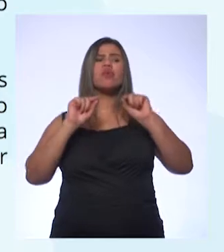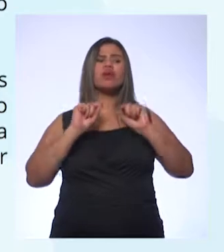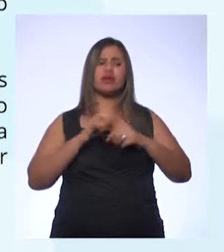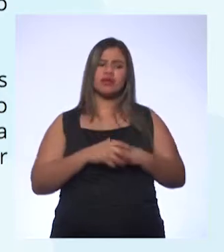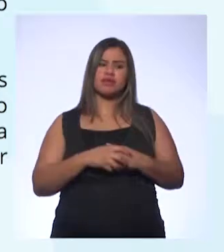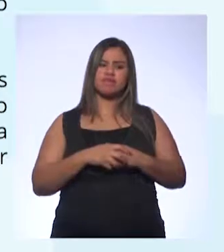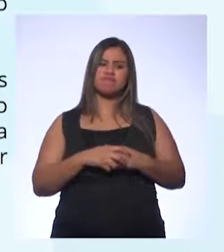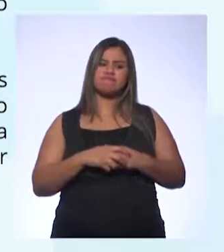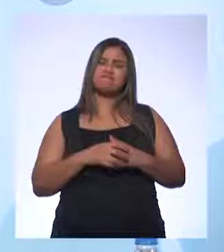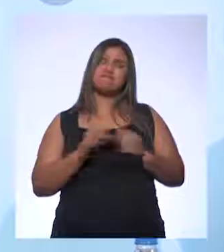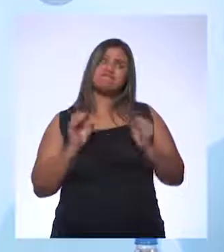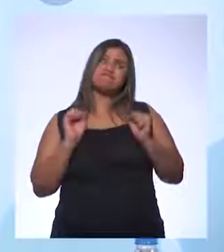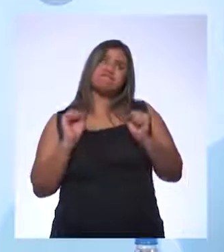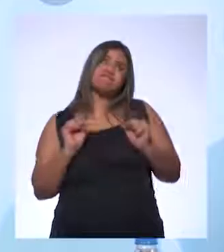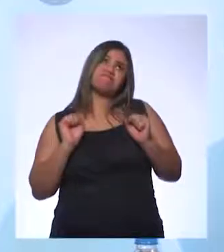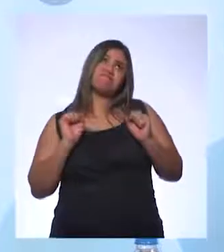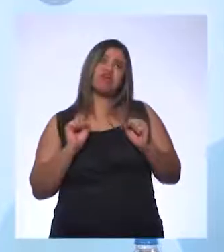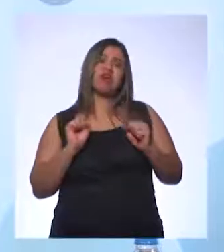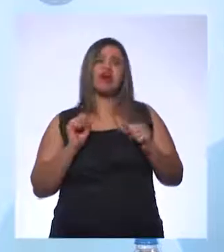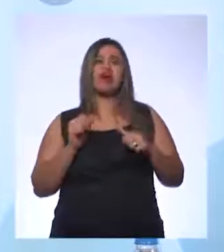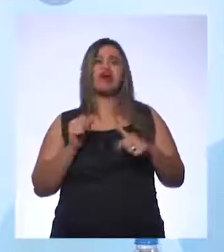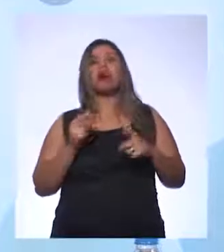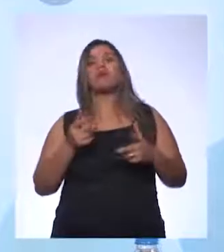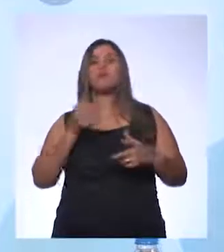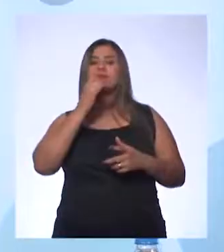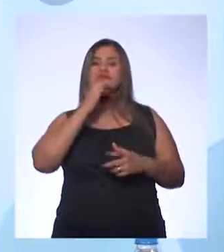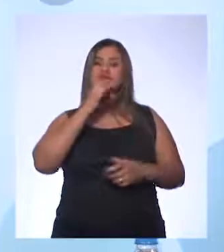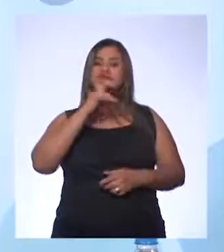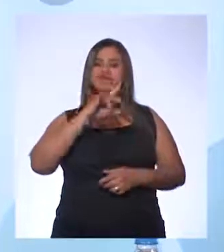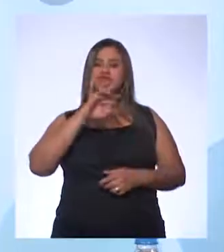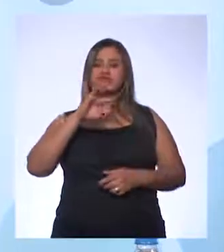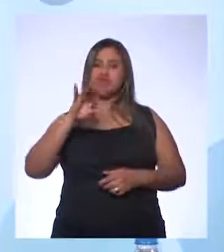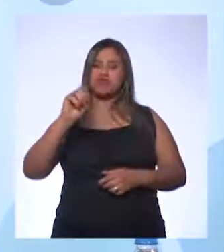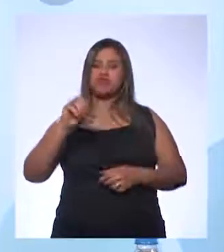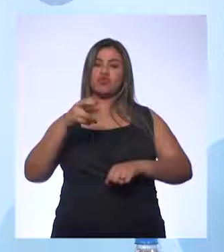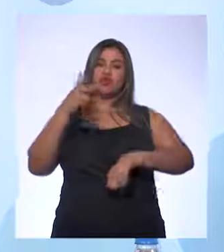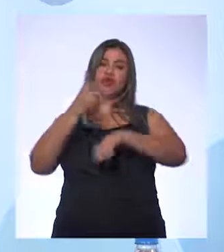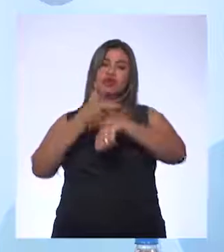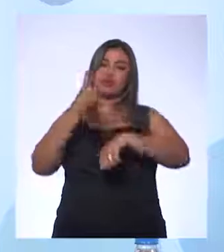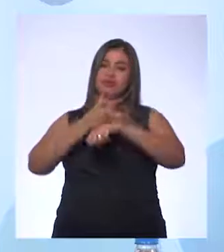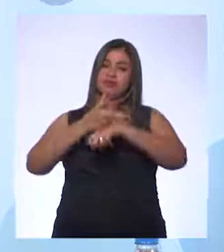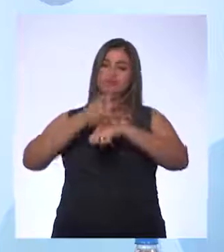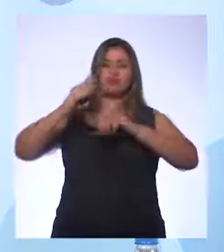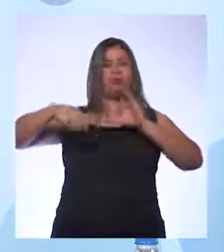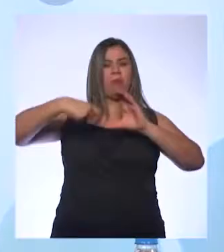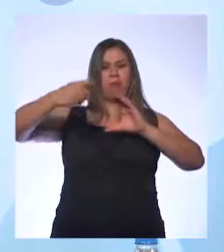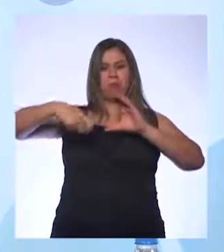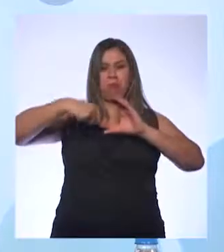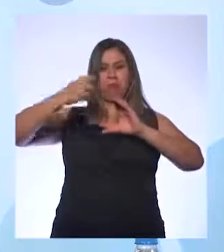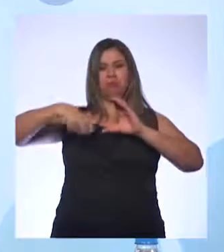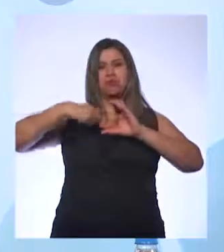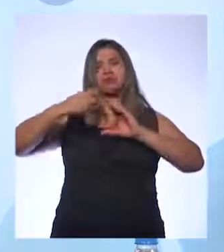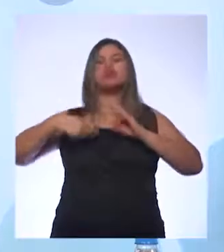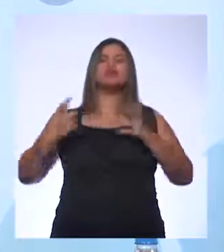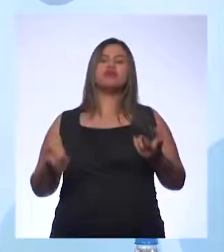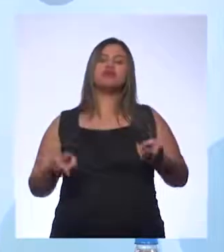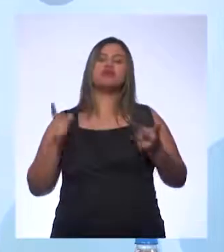usa? Pode ser, por exemplo, a câmera. O Vitor, o que ele usou? A câmera fotográfica para gravar, acredito que seja uma